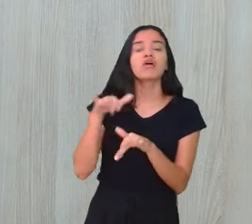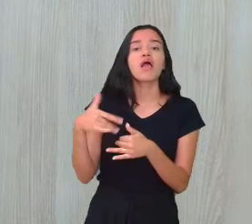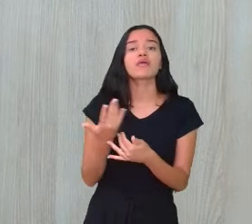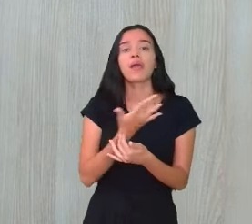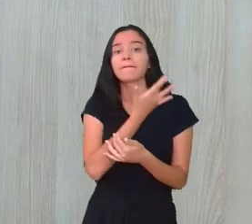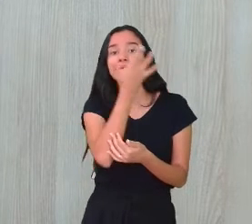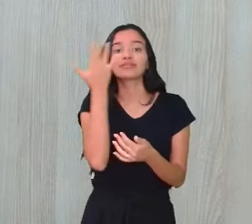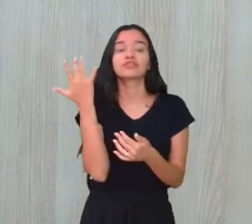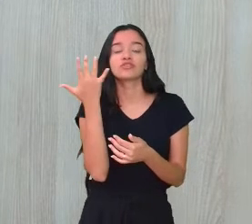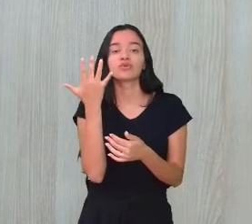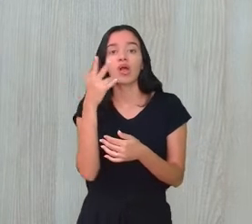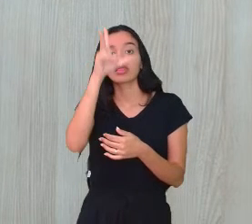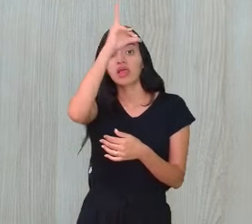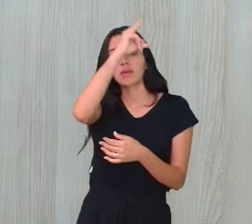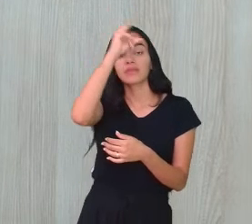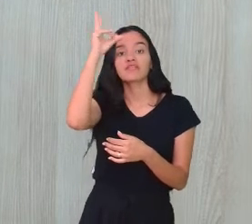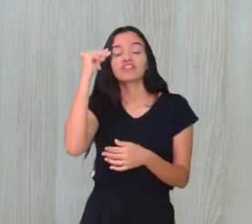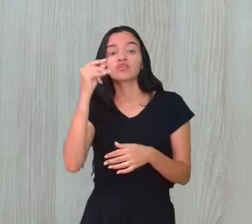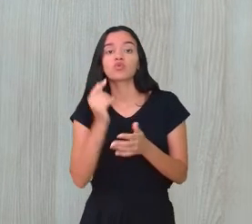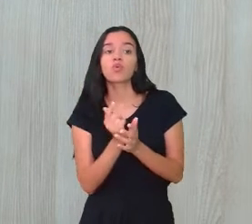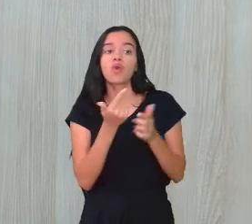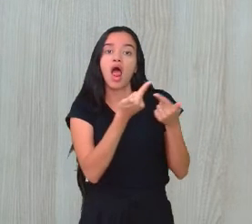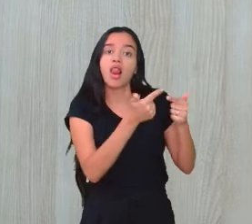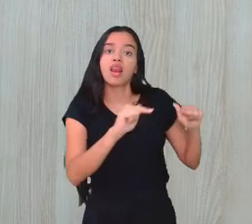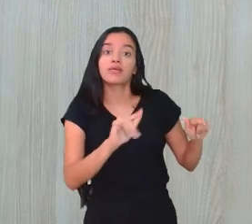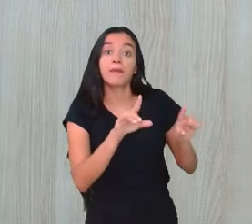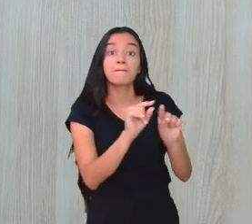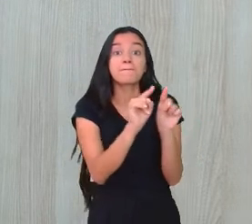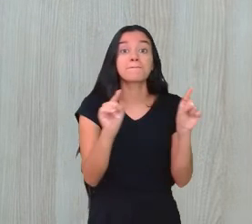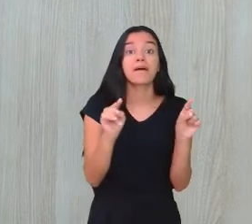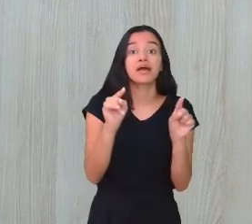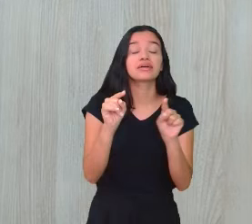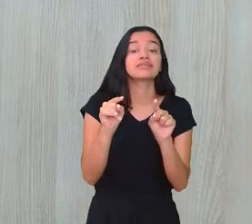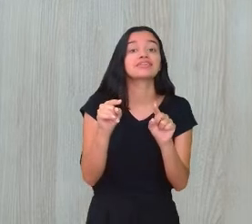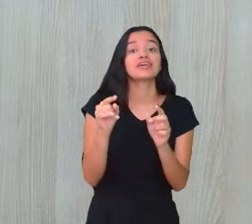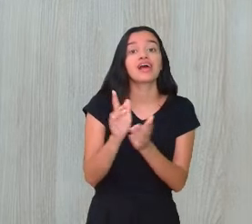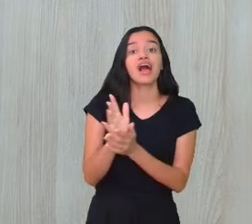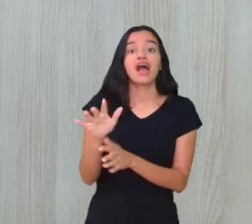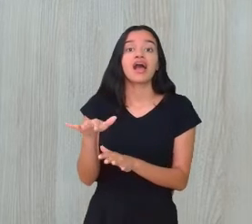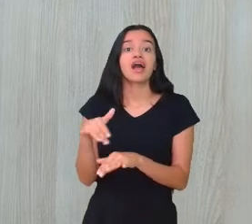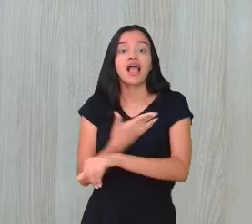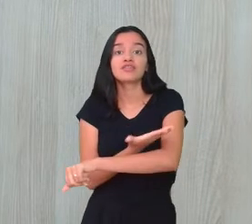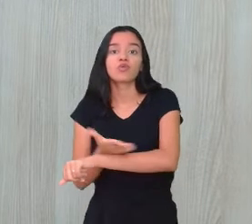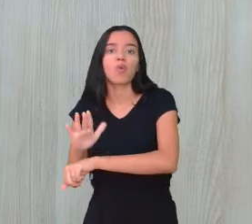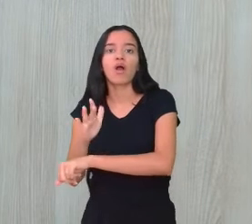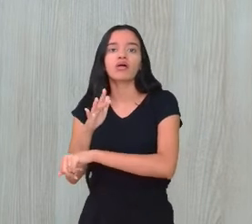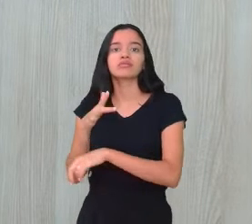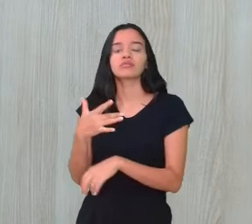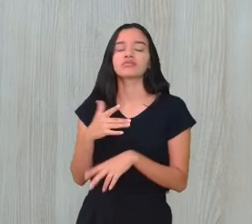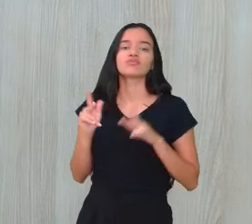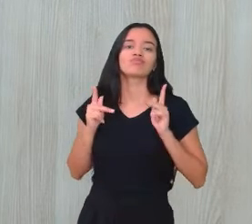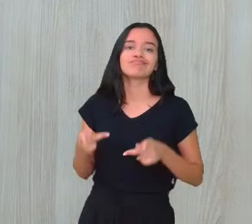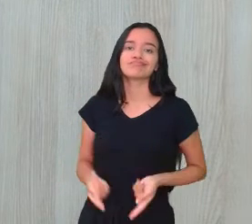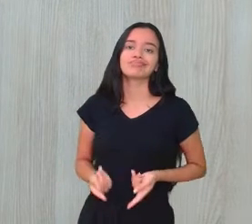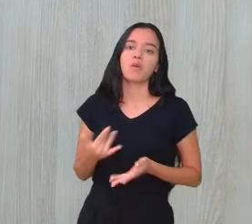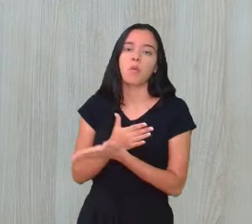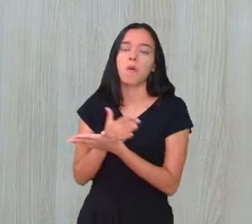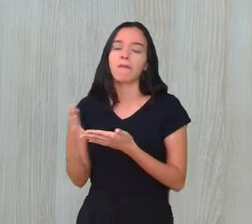limpar, mas de repente a educação do ser humano faz com que venha sujar tudo de novo. E aí